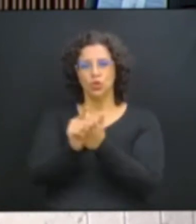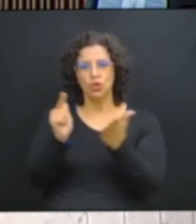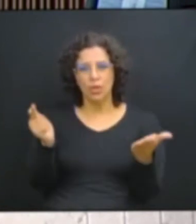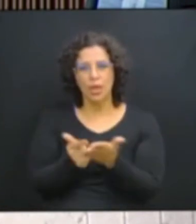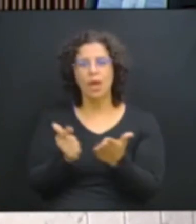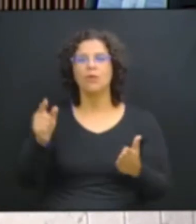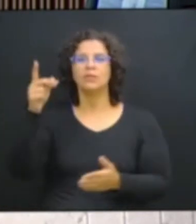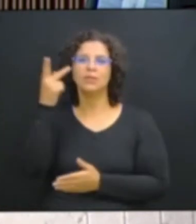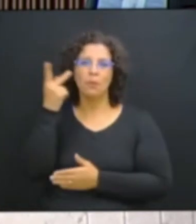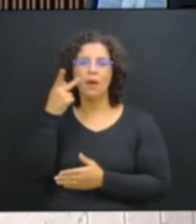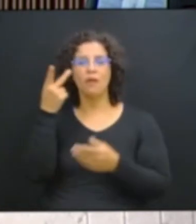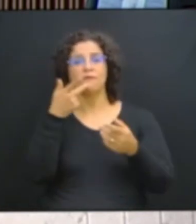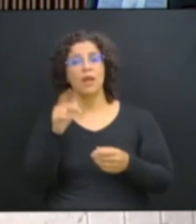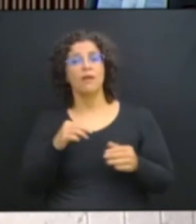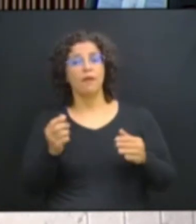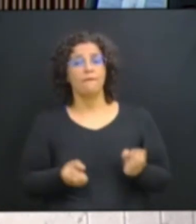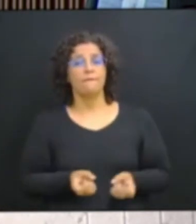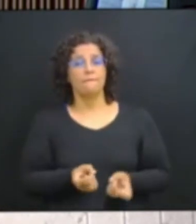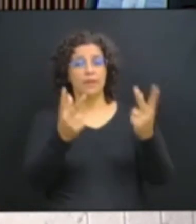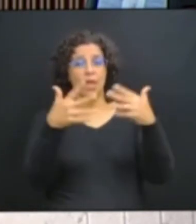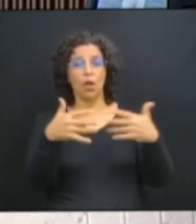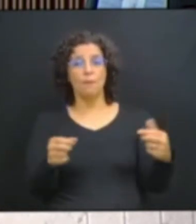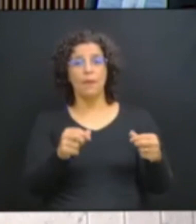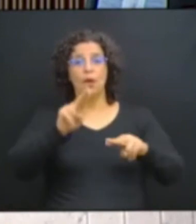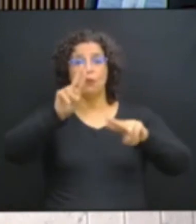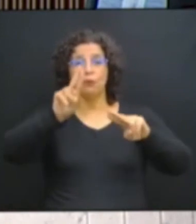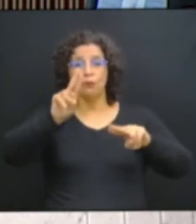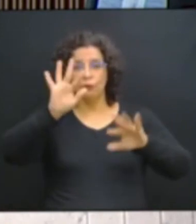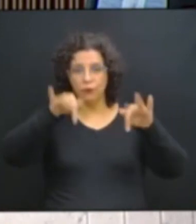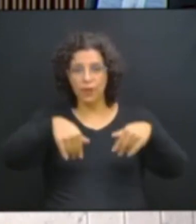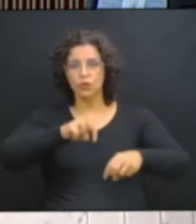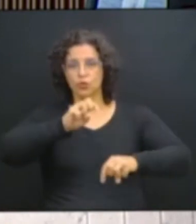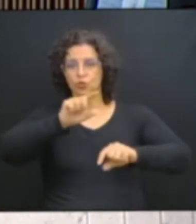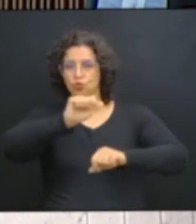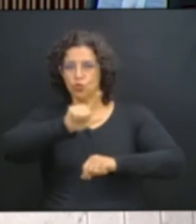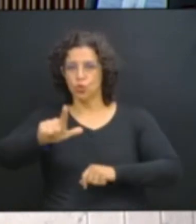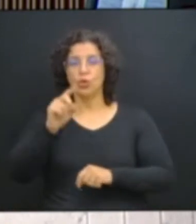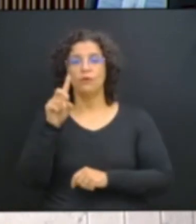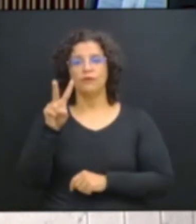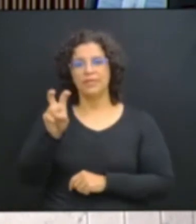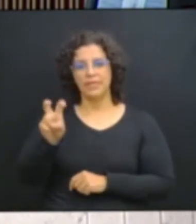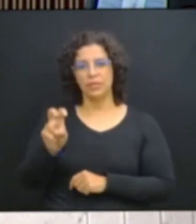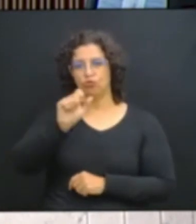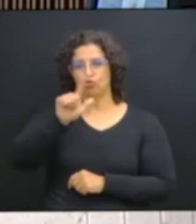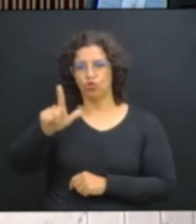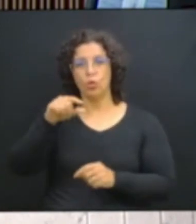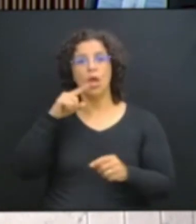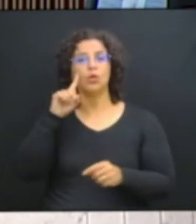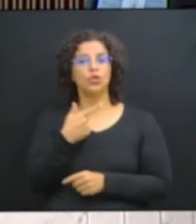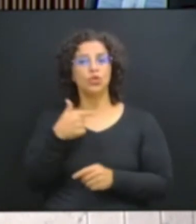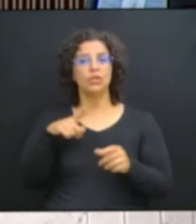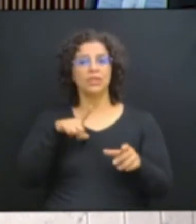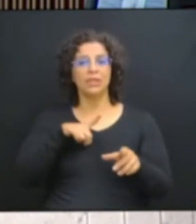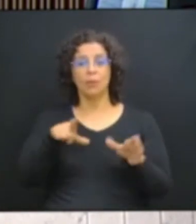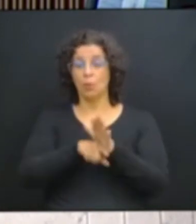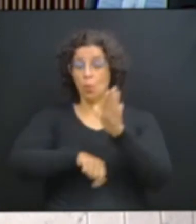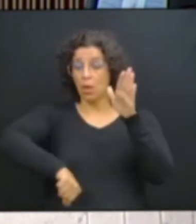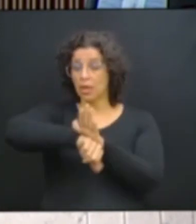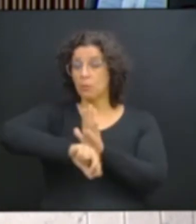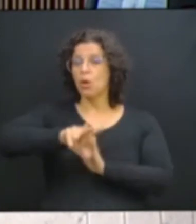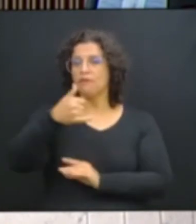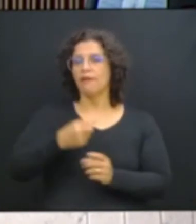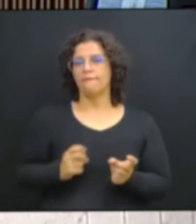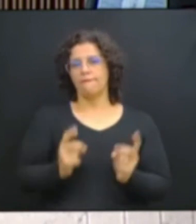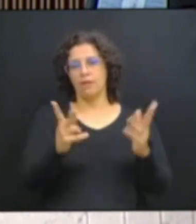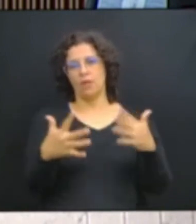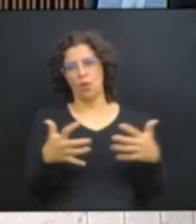a Copel no final de julho. Anotem aí, dia 25 de julho é a data criminosa da